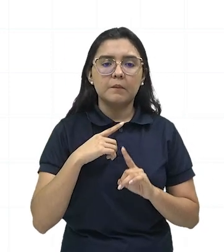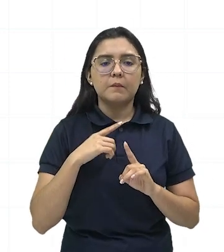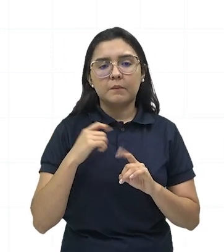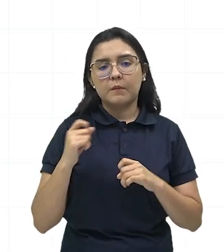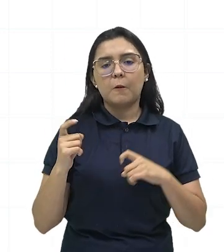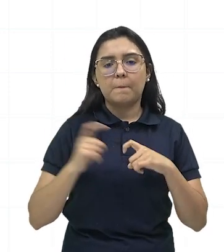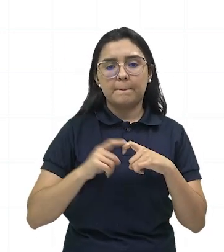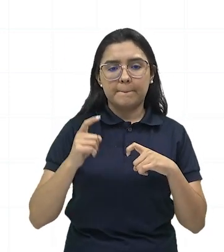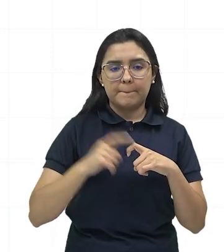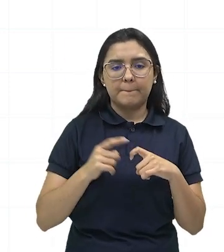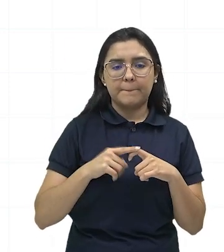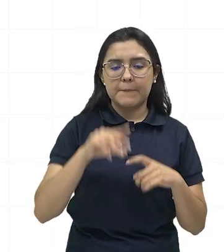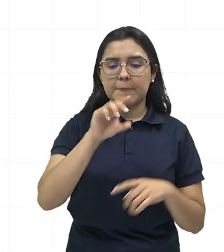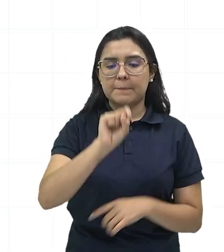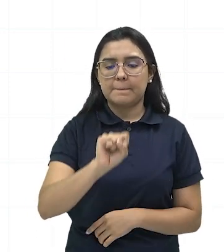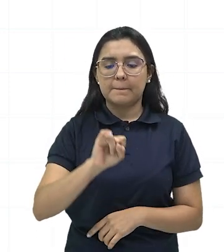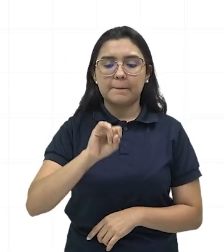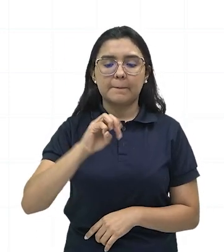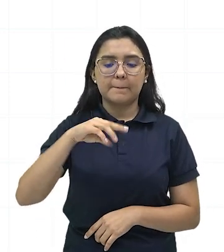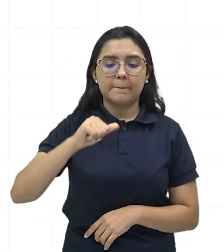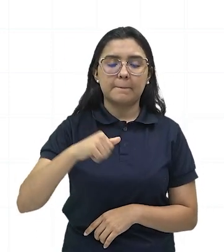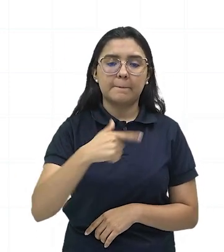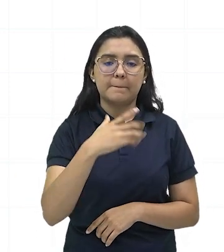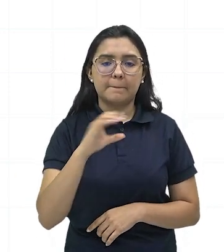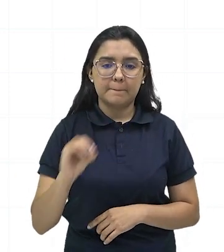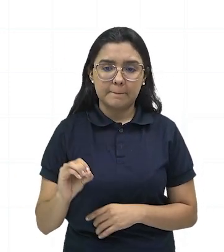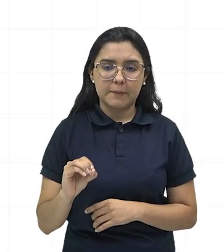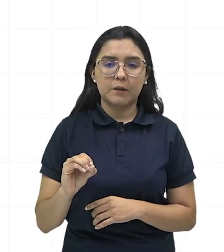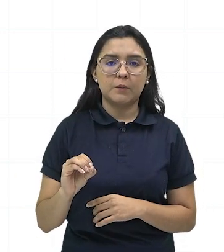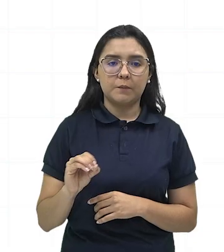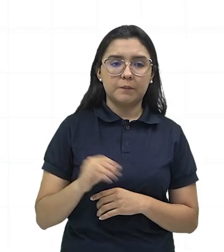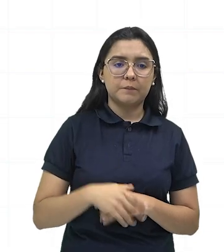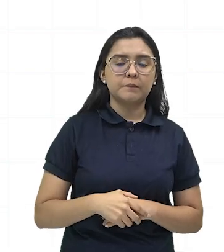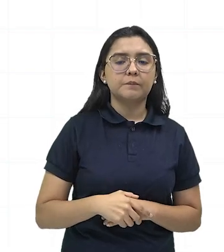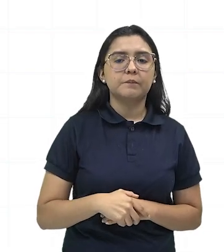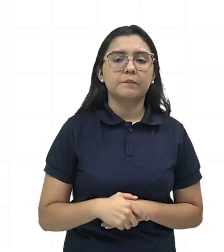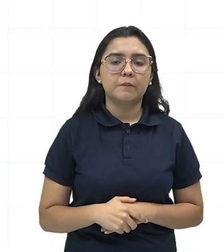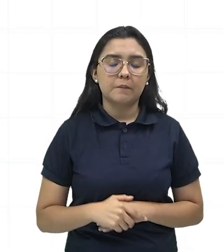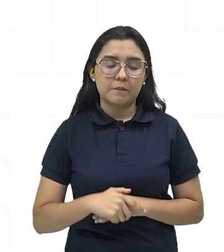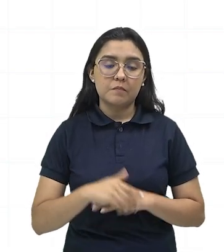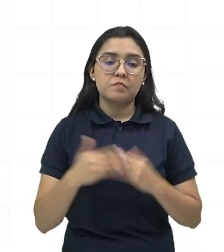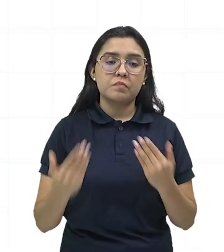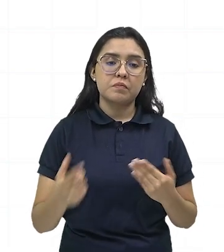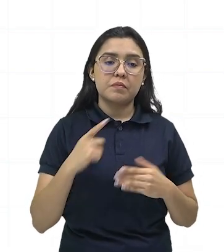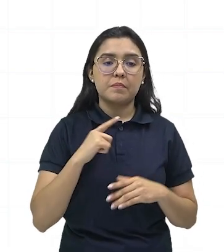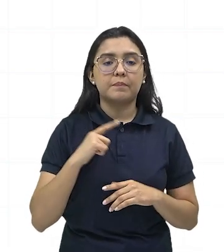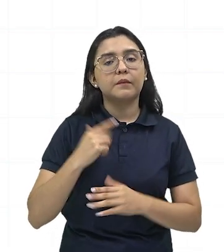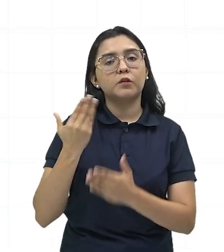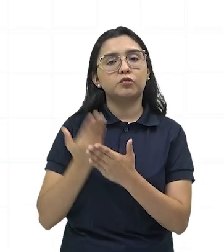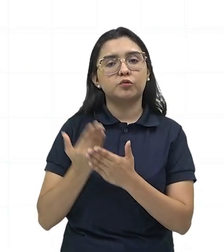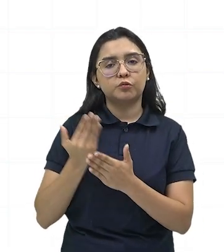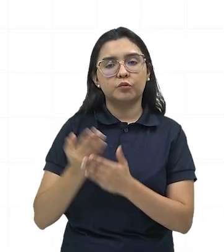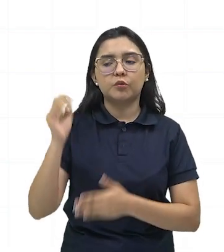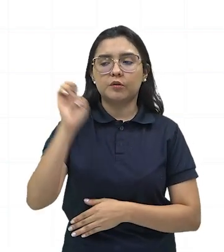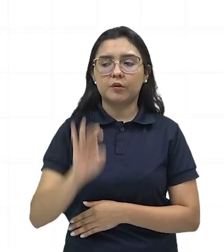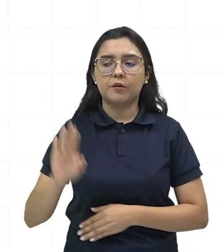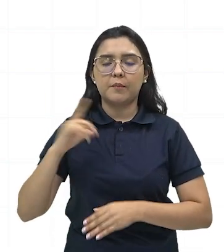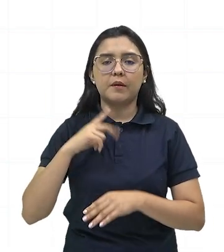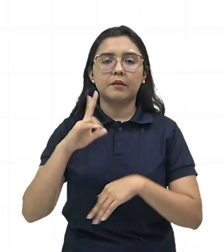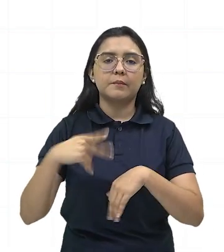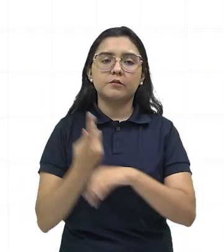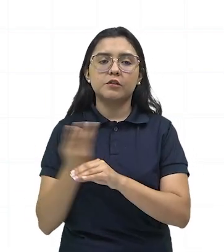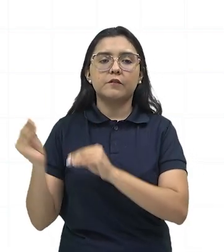renomado, após conquistar o respeito em sua carreira de médico na Europa, e depois ele retorna para o